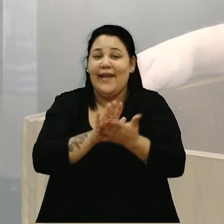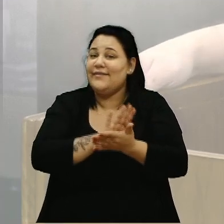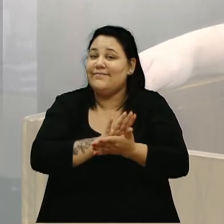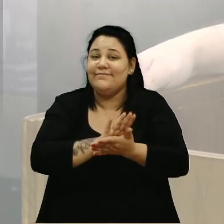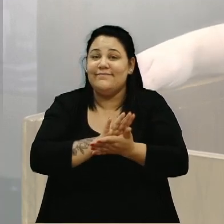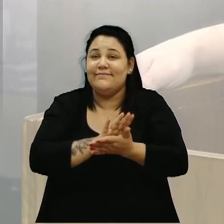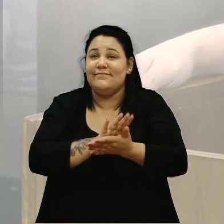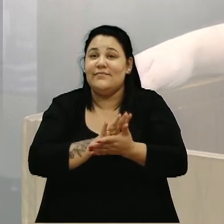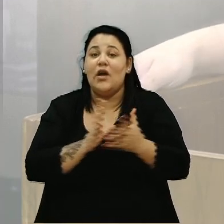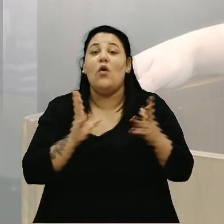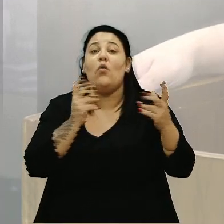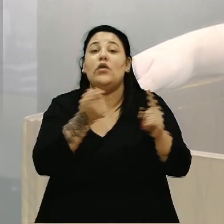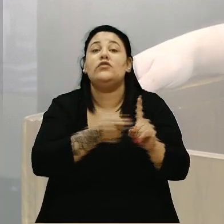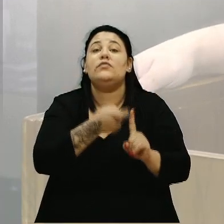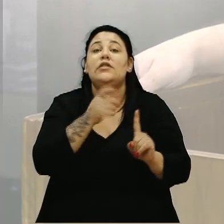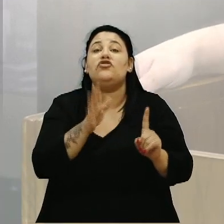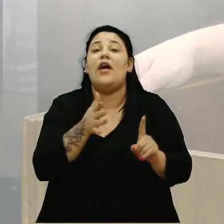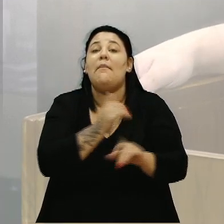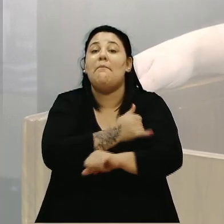Quantos meses já se passaram?